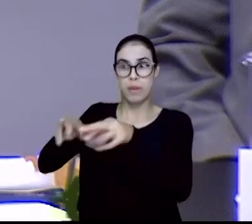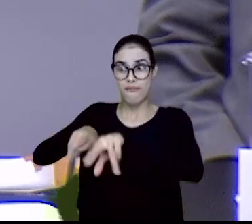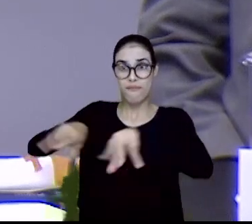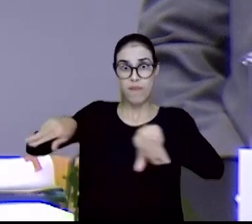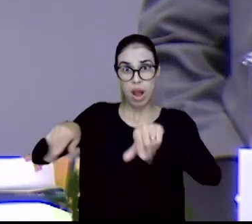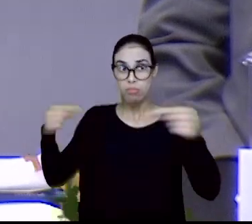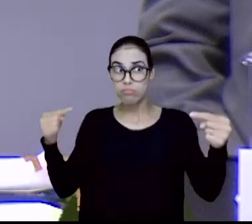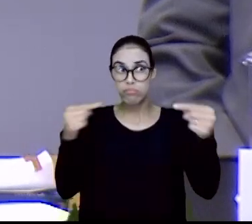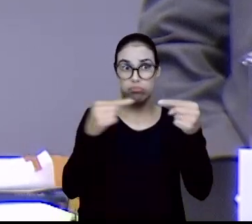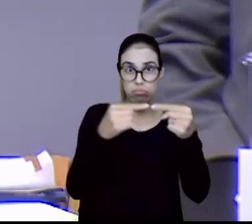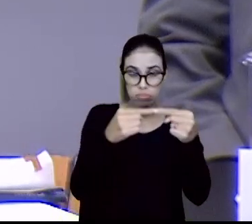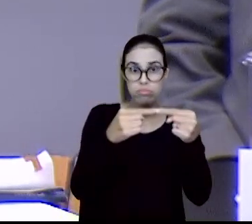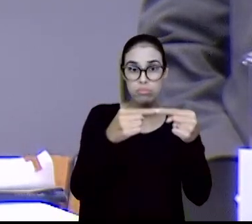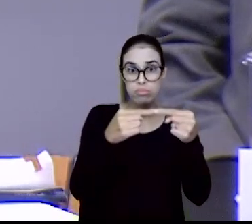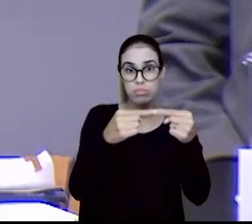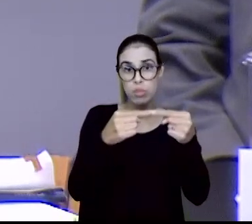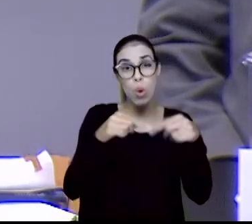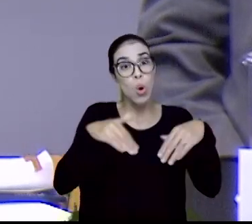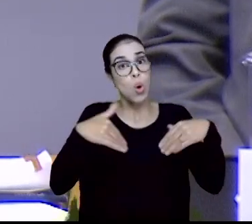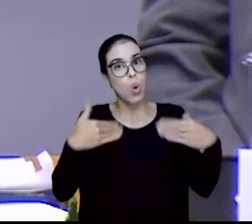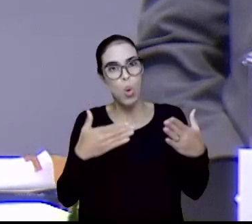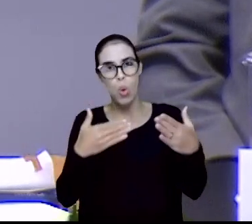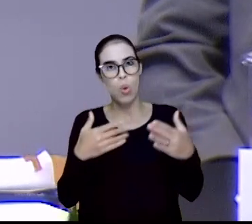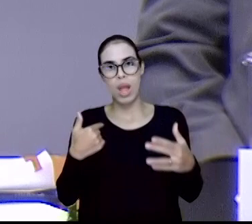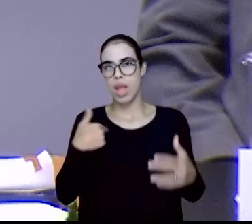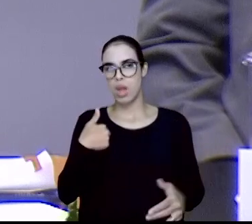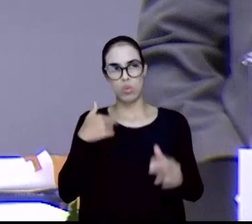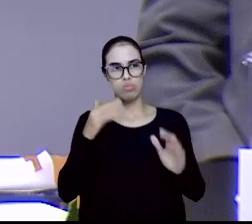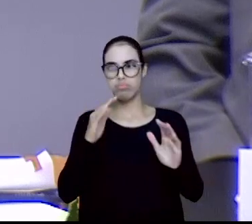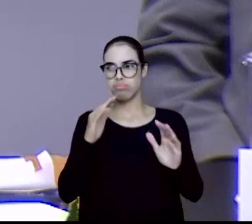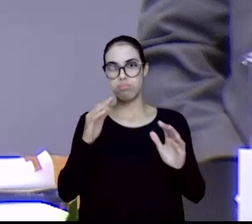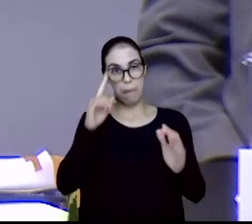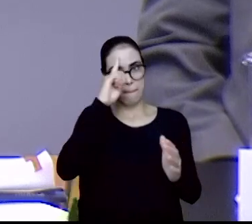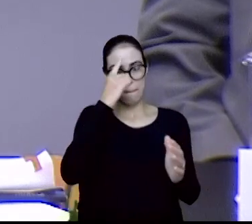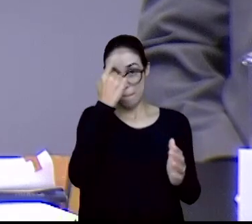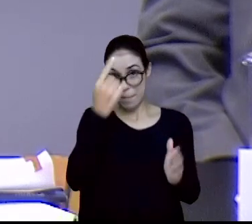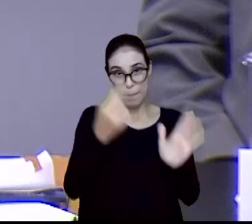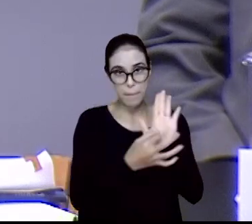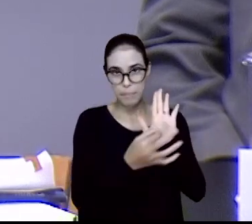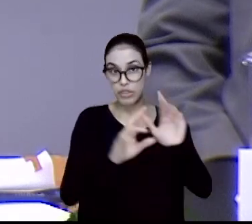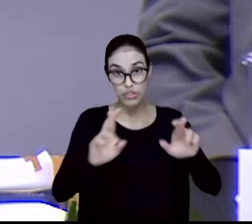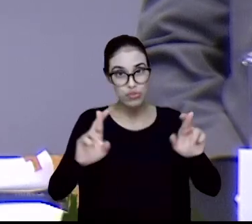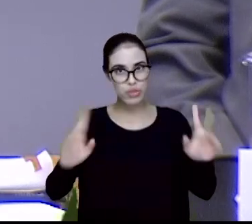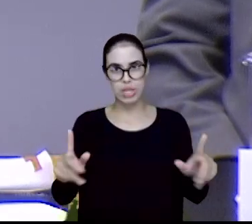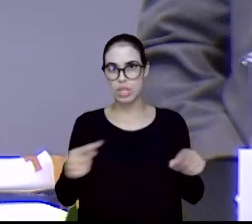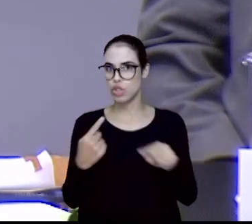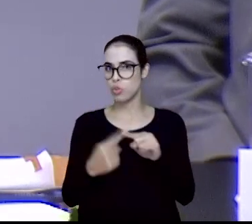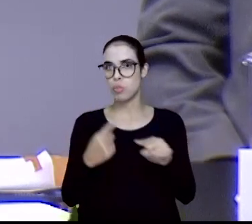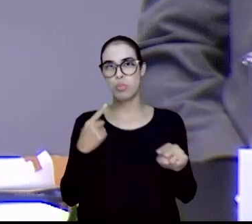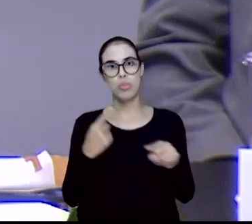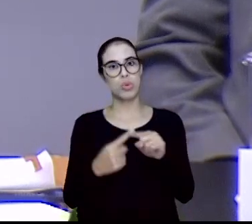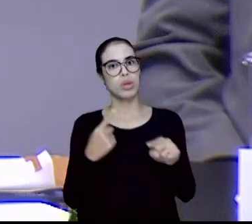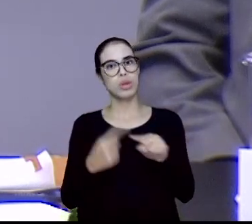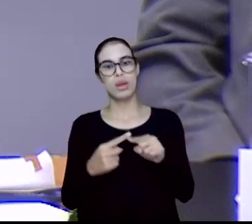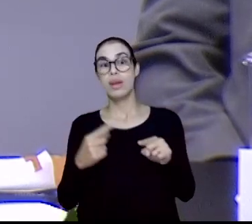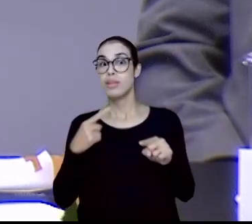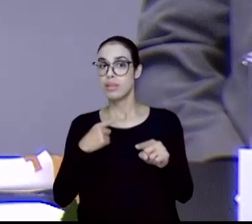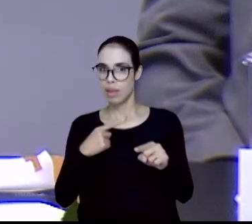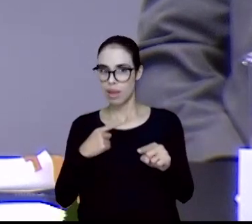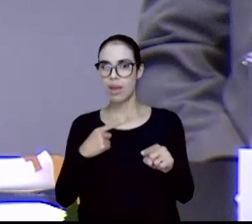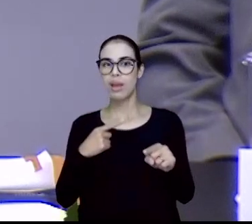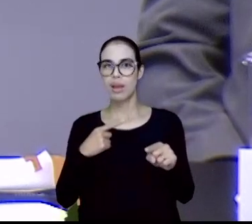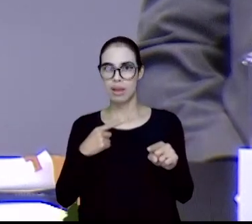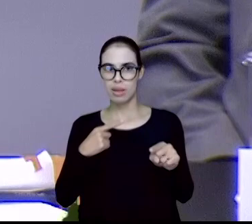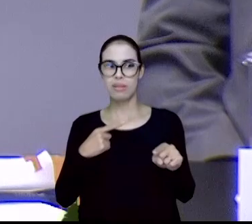existe algum fator, naquele caso que ele está decidindo, que o distingue do precedente que se